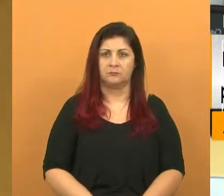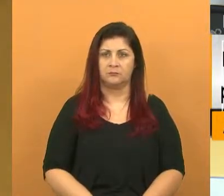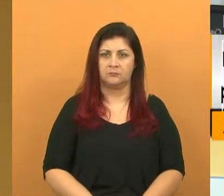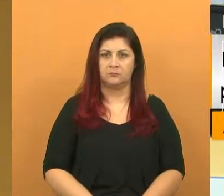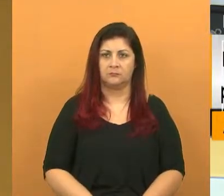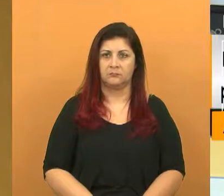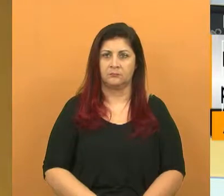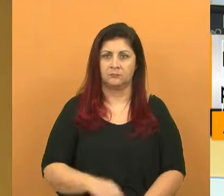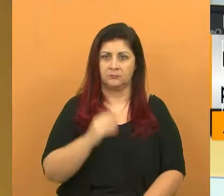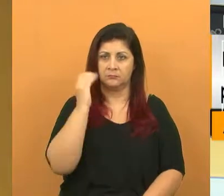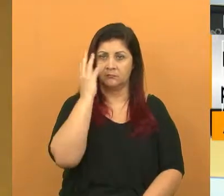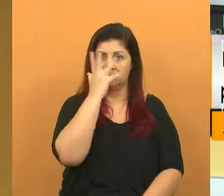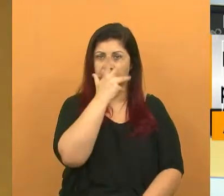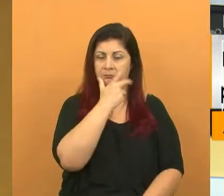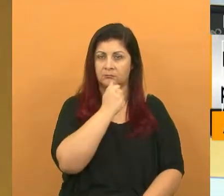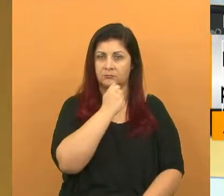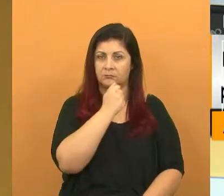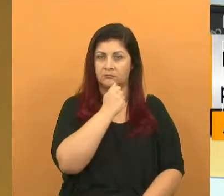Bonita a foto, né?